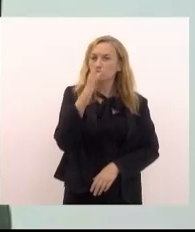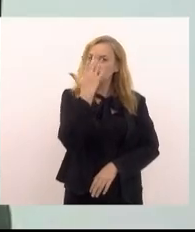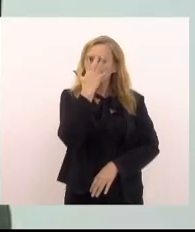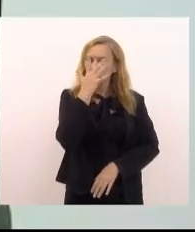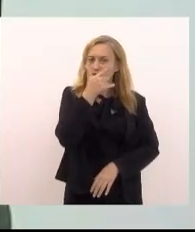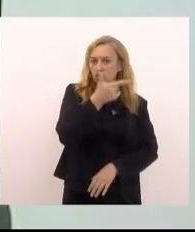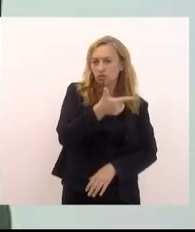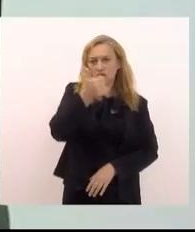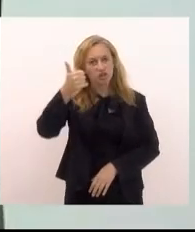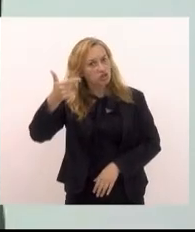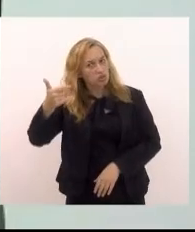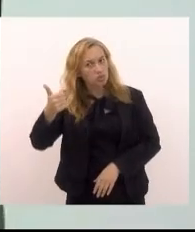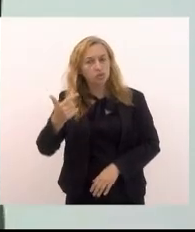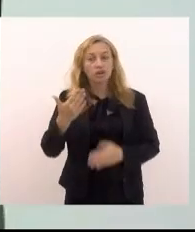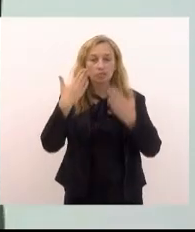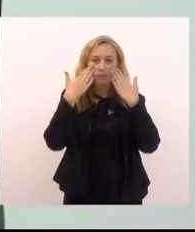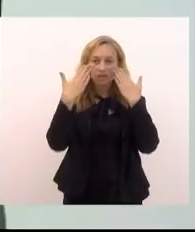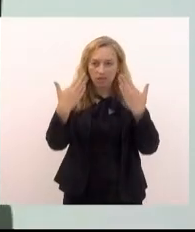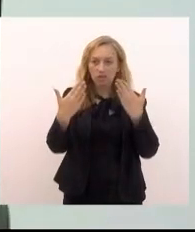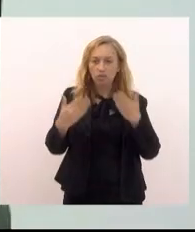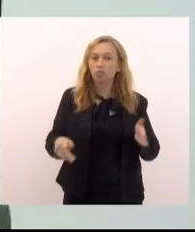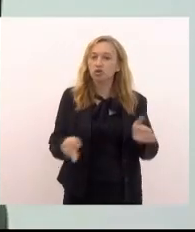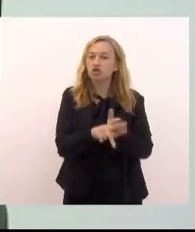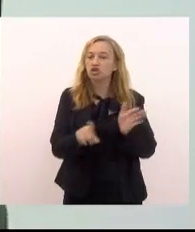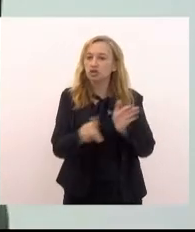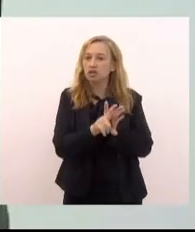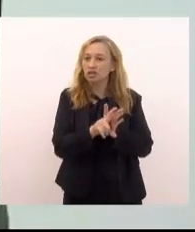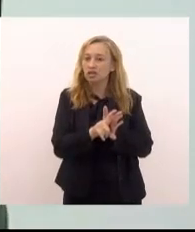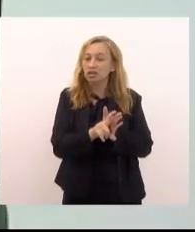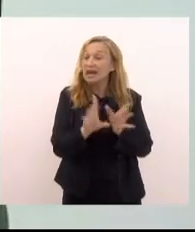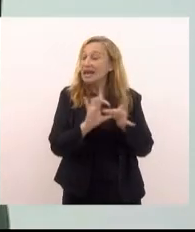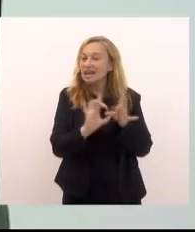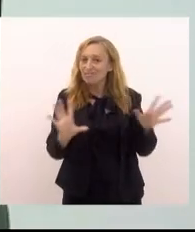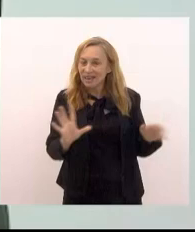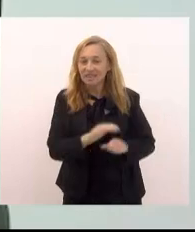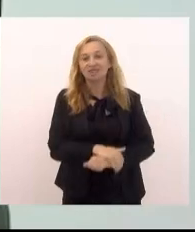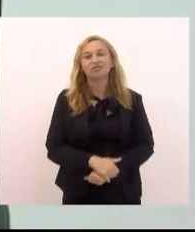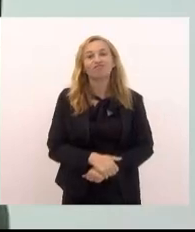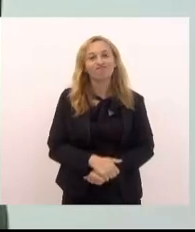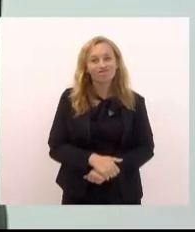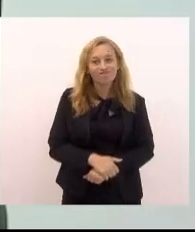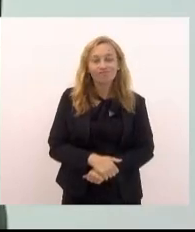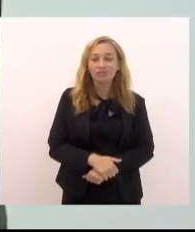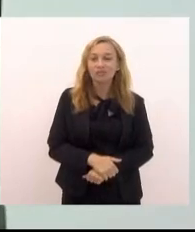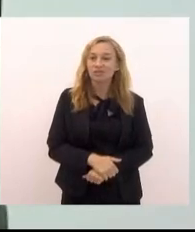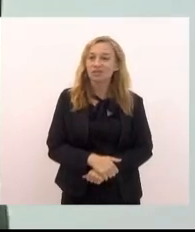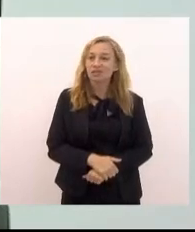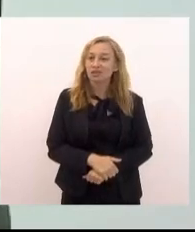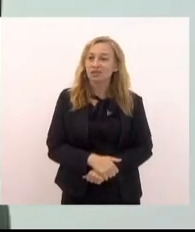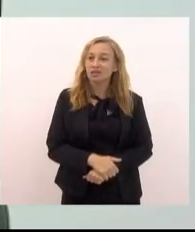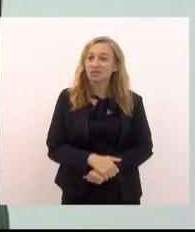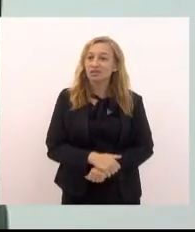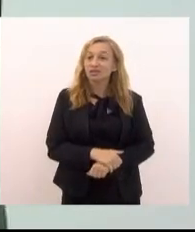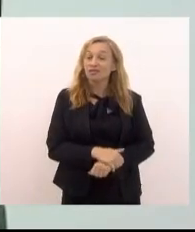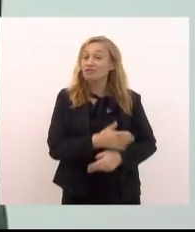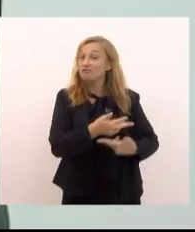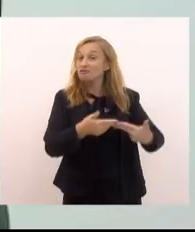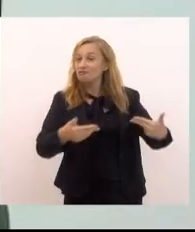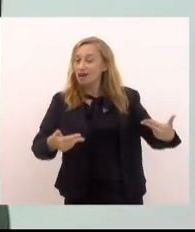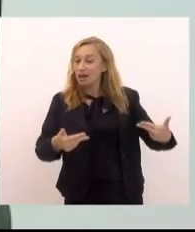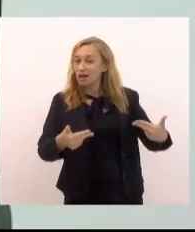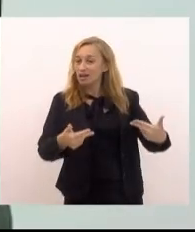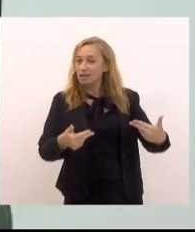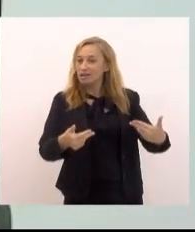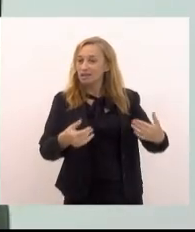2022, apresentou um projeto de lei autorizativo com muitos signatários,